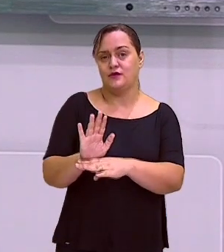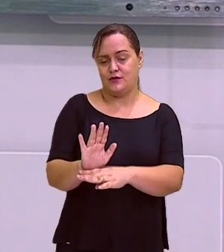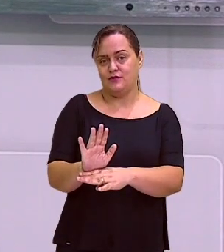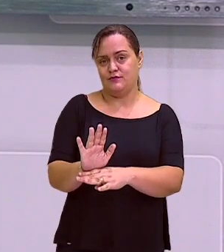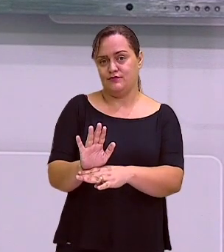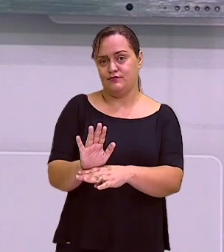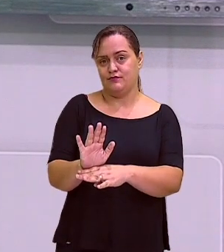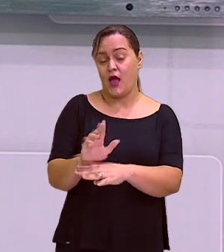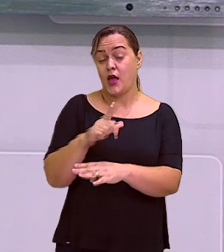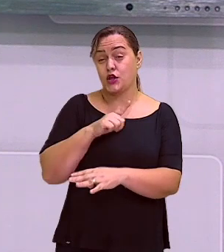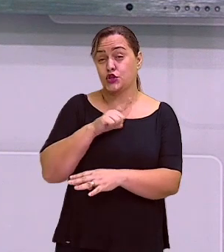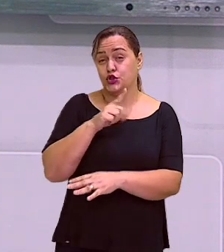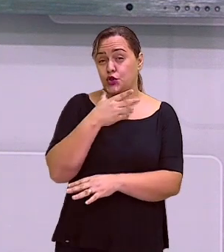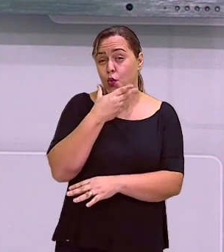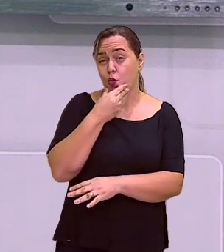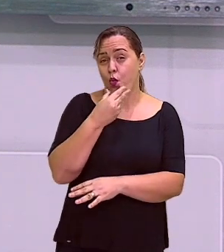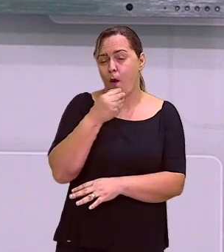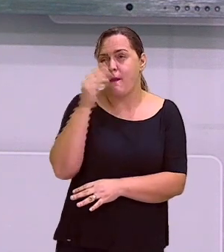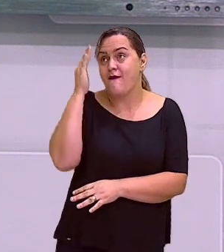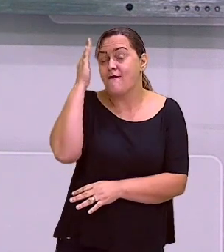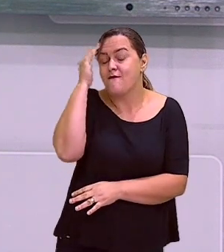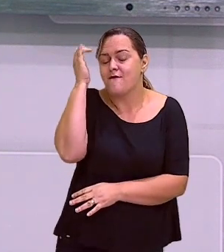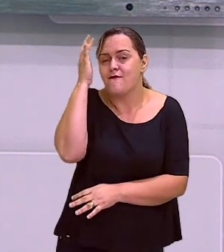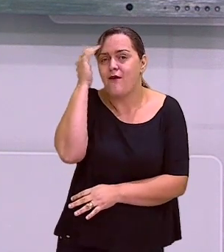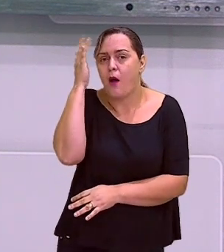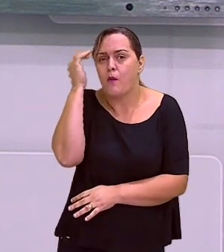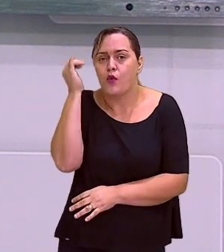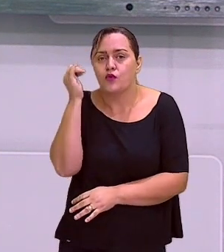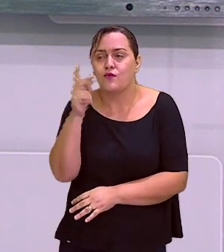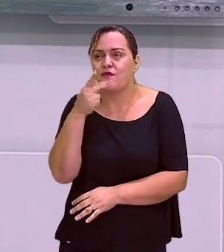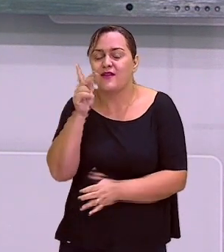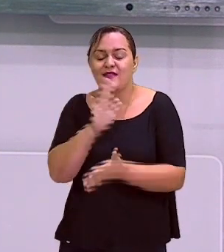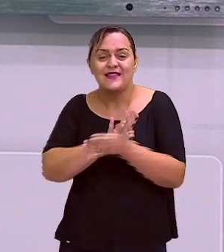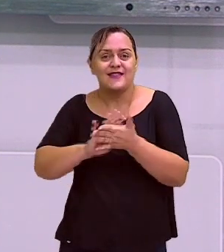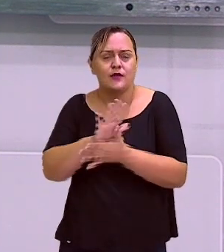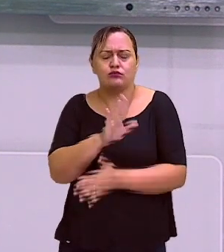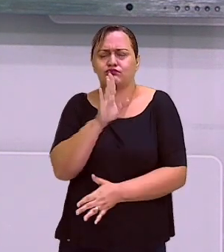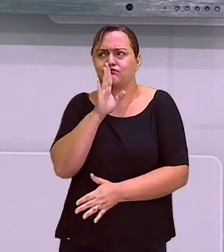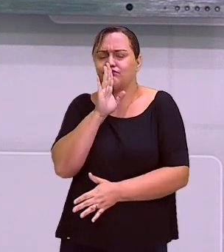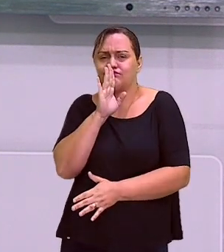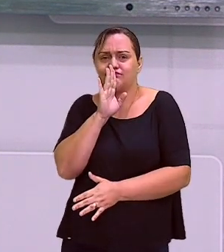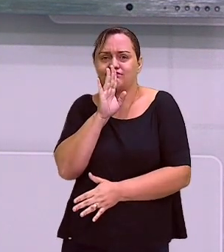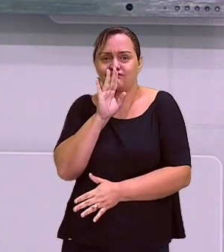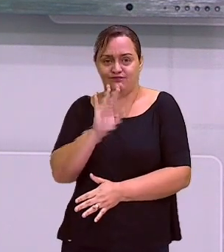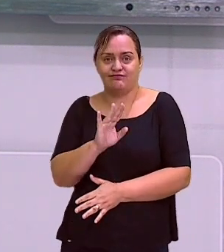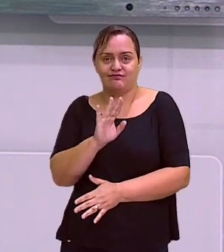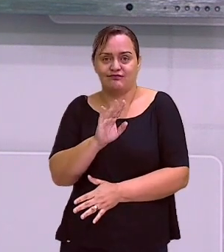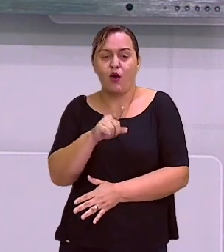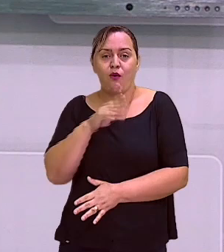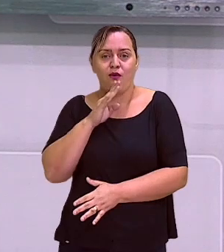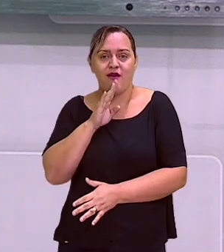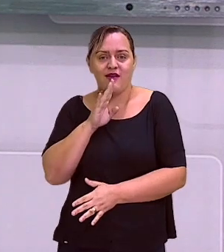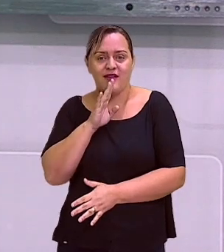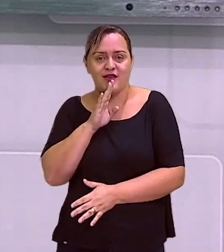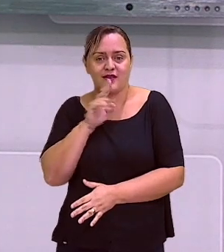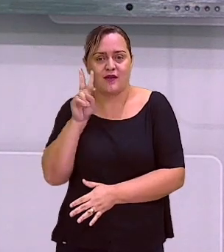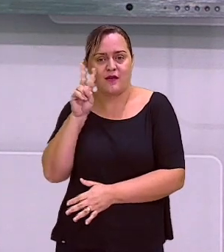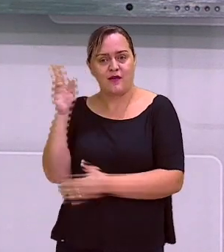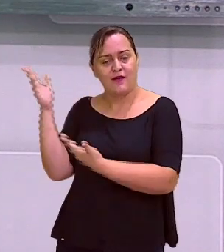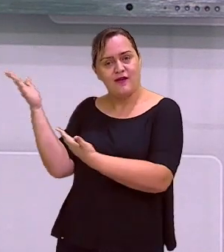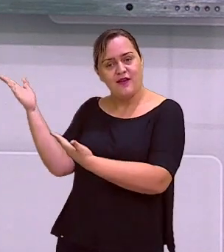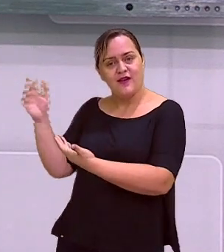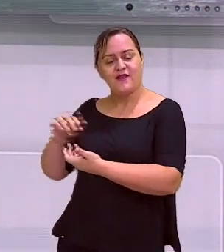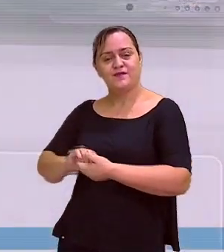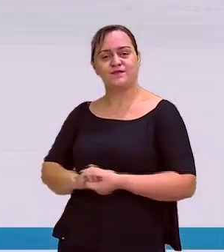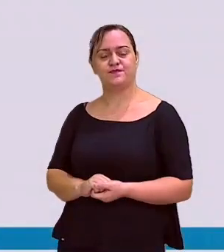cinema? Você já ouviu falar em Charles Chaplin? O grande gênio do cinema, né? Um mito.